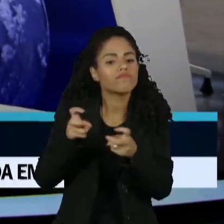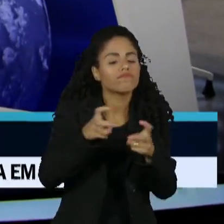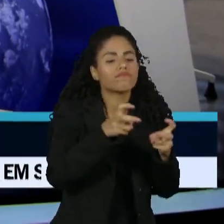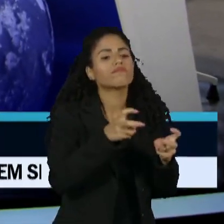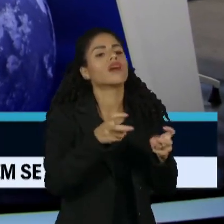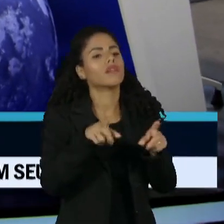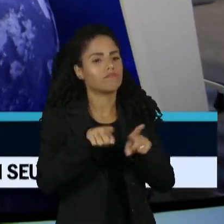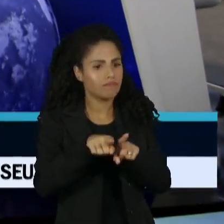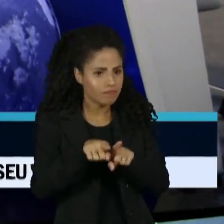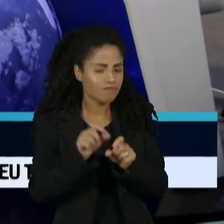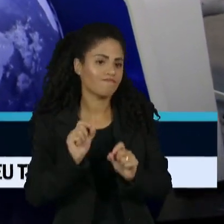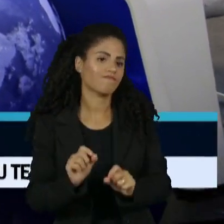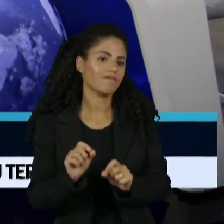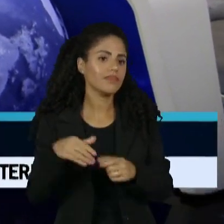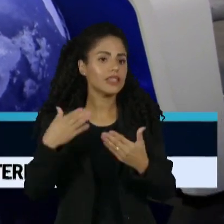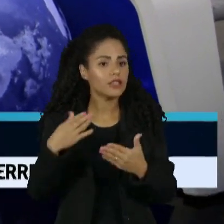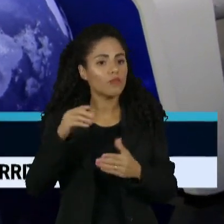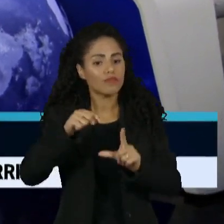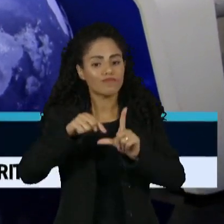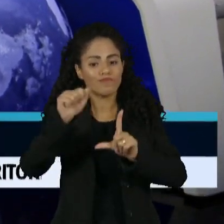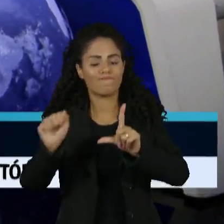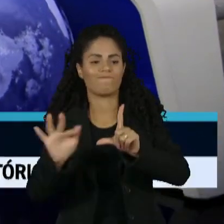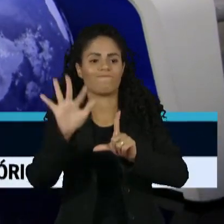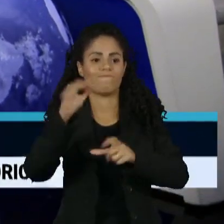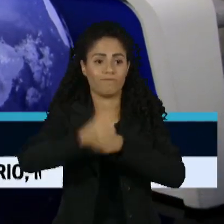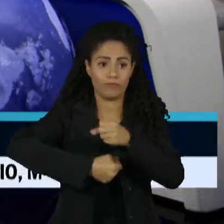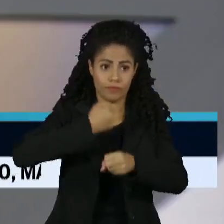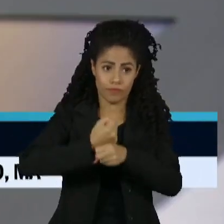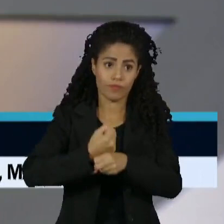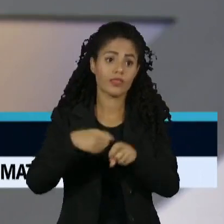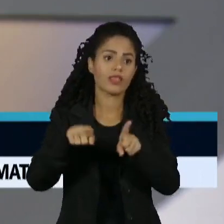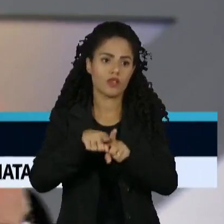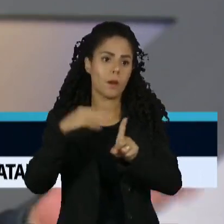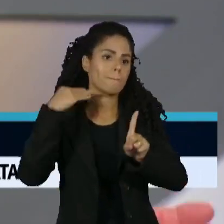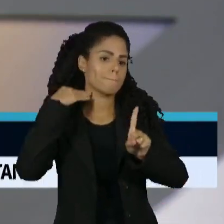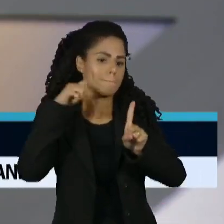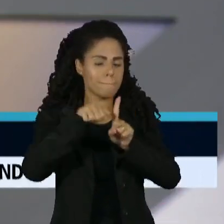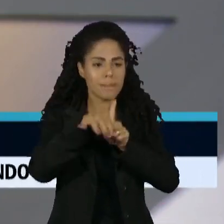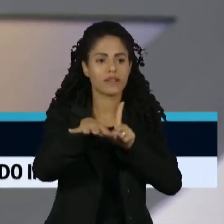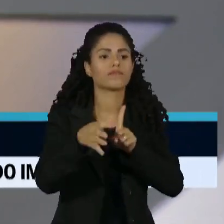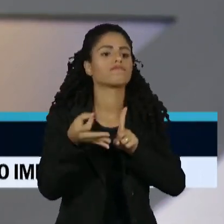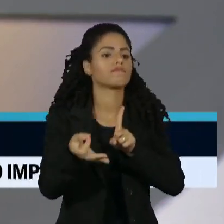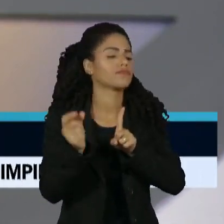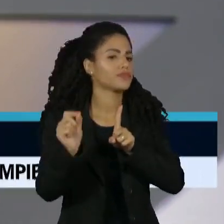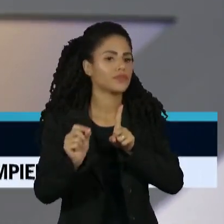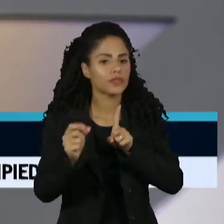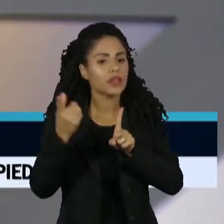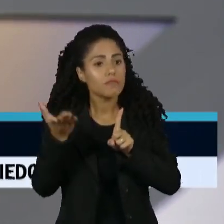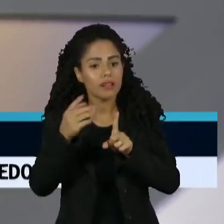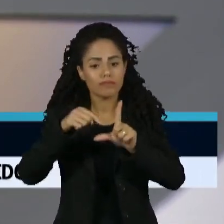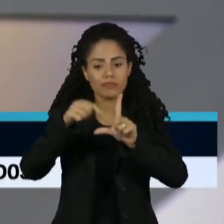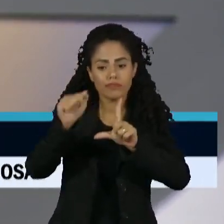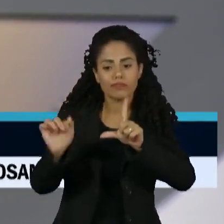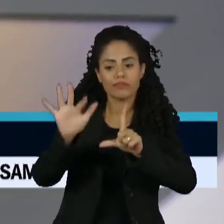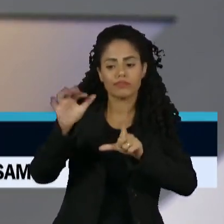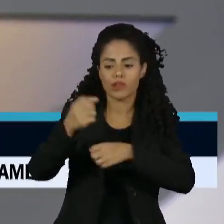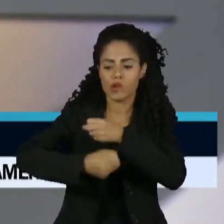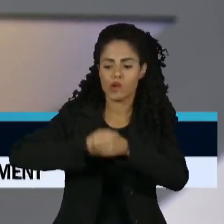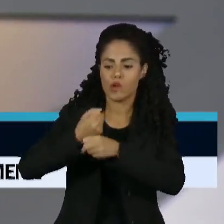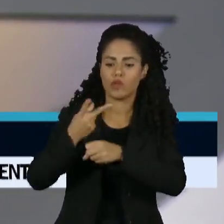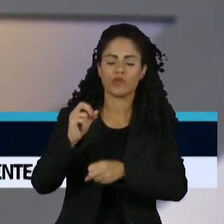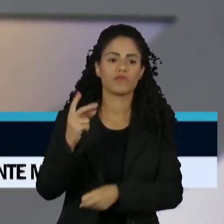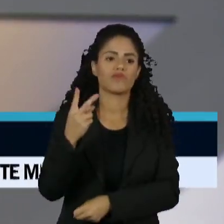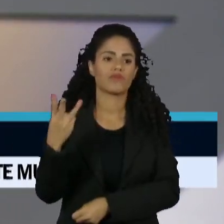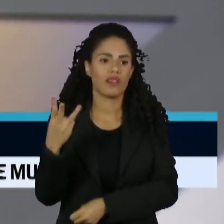sai do número da projeção de inflação para o ano. E, de qualquer forma, o Banco Central não está olhando mais para a inflação de 2023, até porque, como